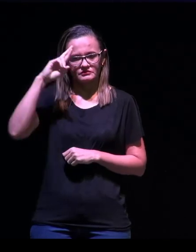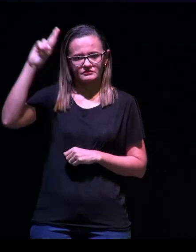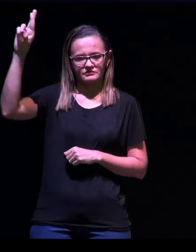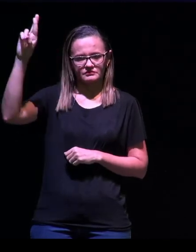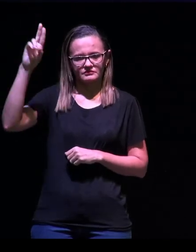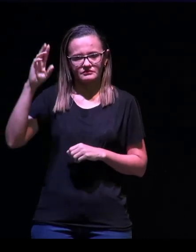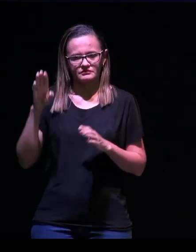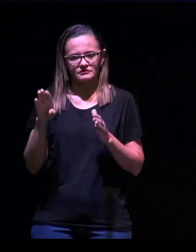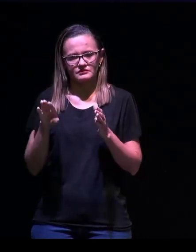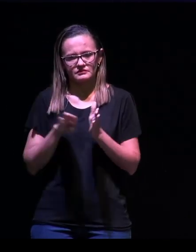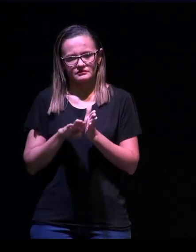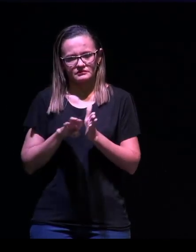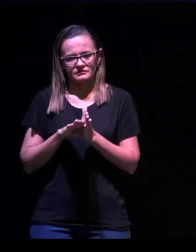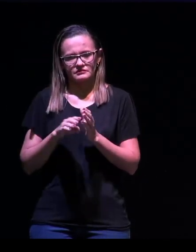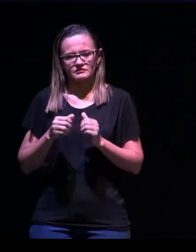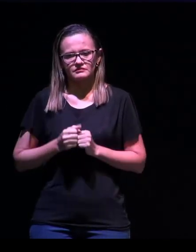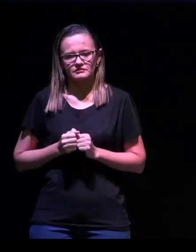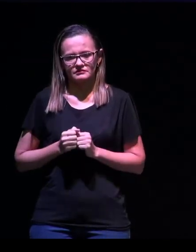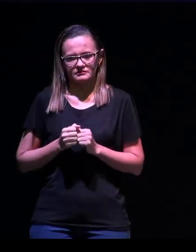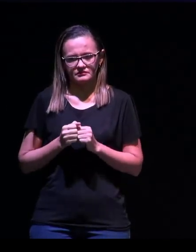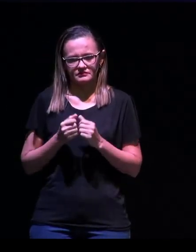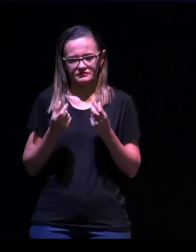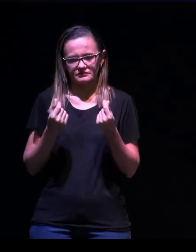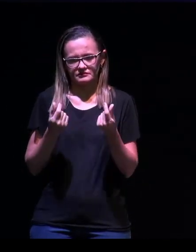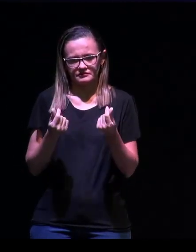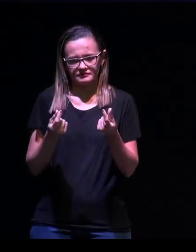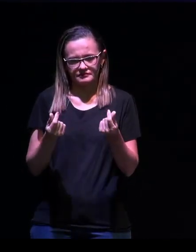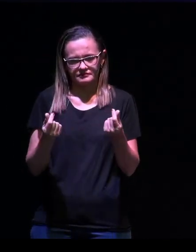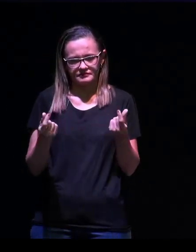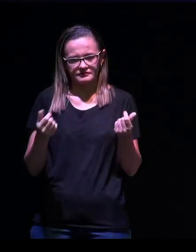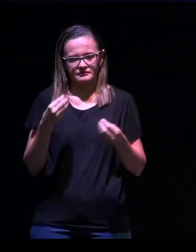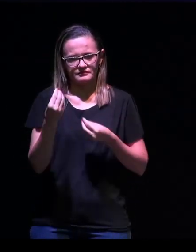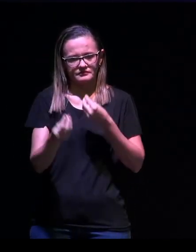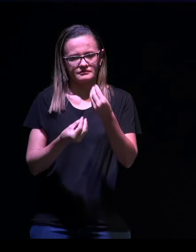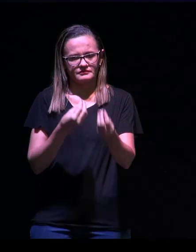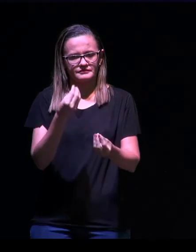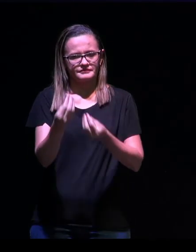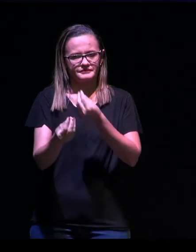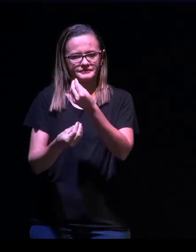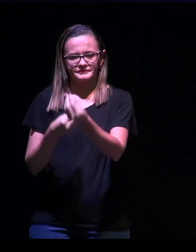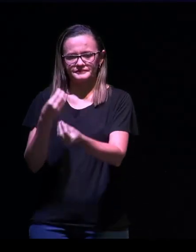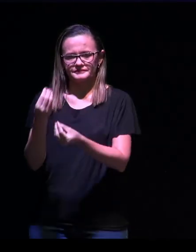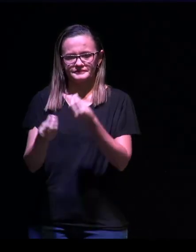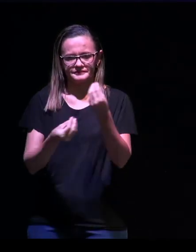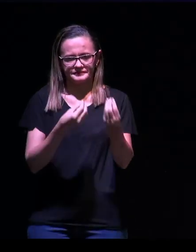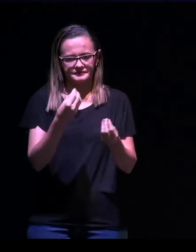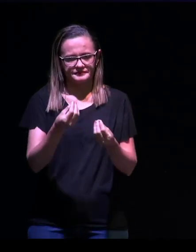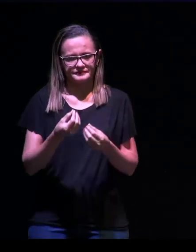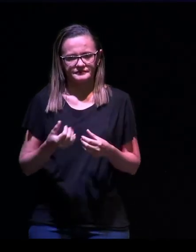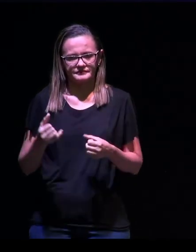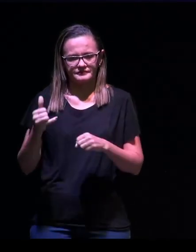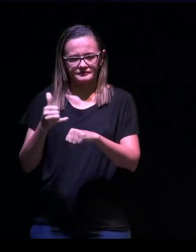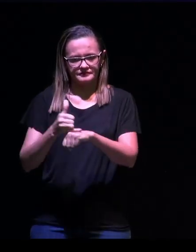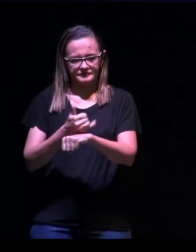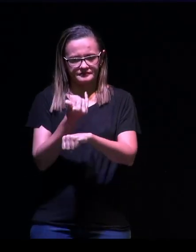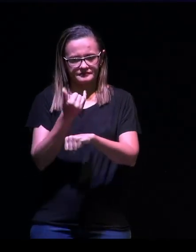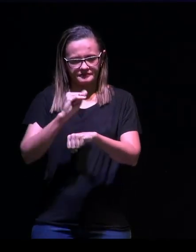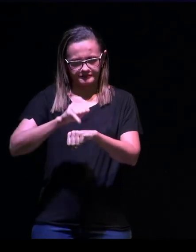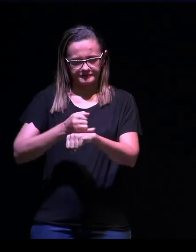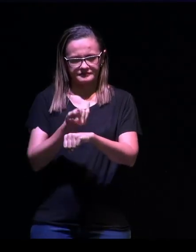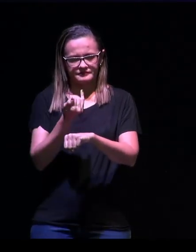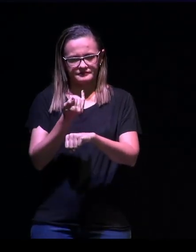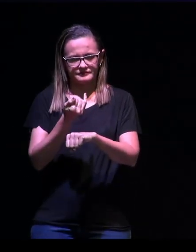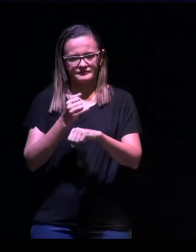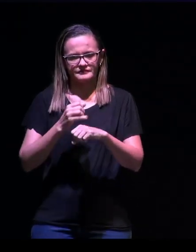em que o seu despojo será repartido dentro de você. Está falando de Jerusalém, dentro de você, ó Jerusalém. Porque eu